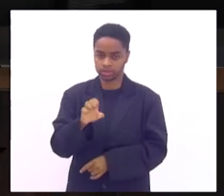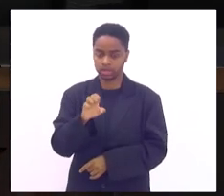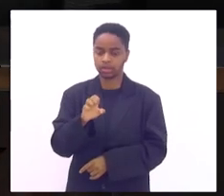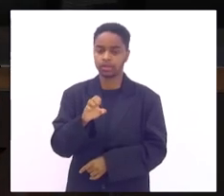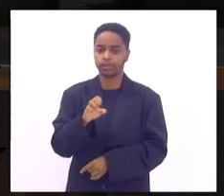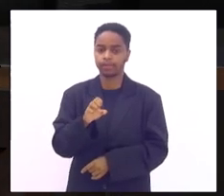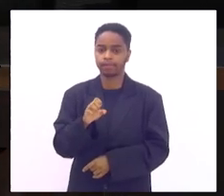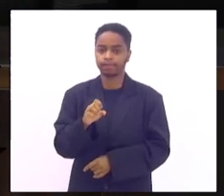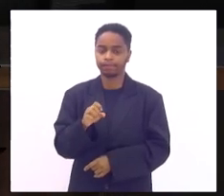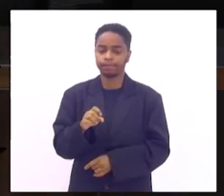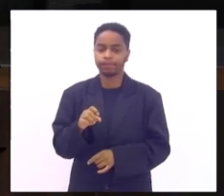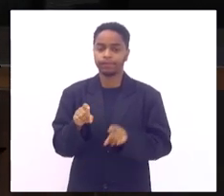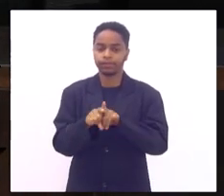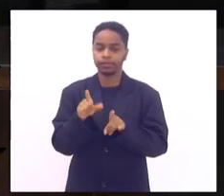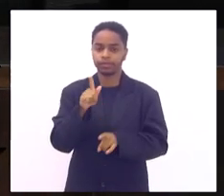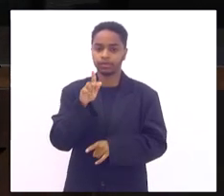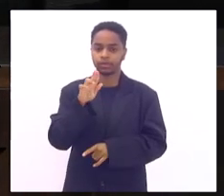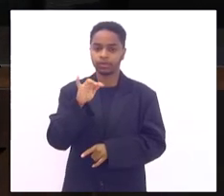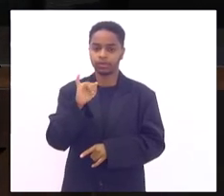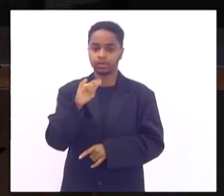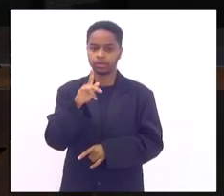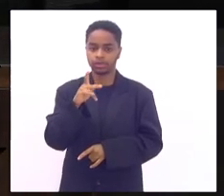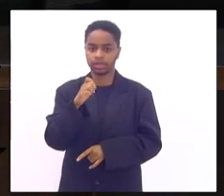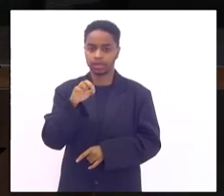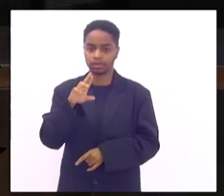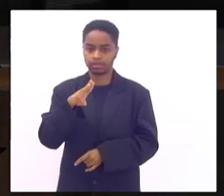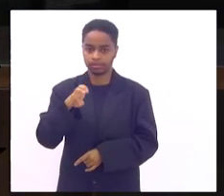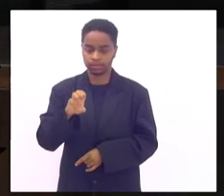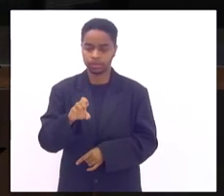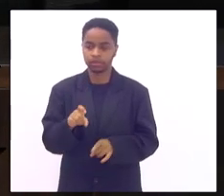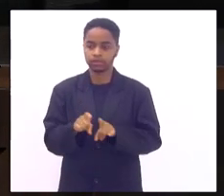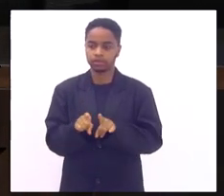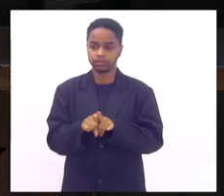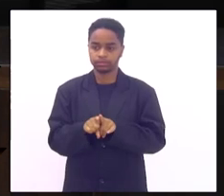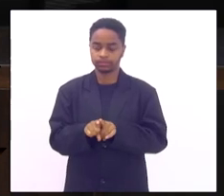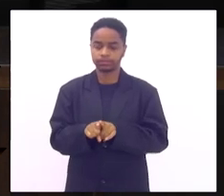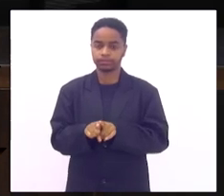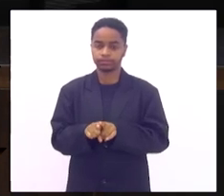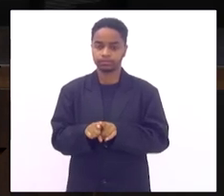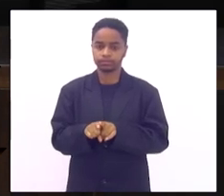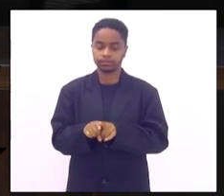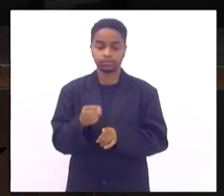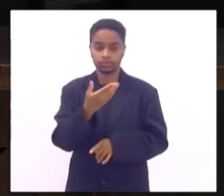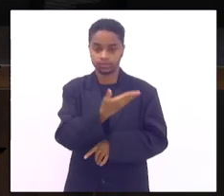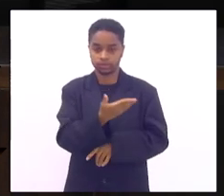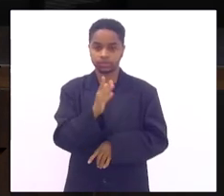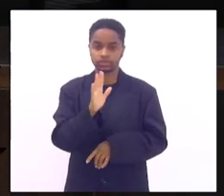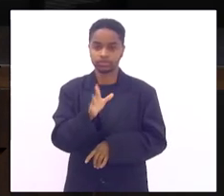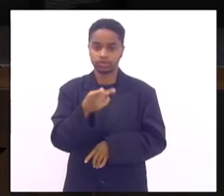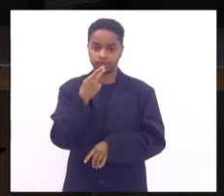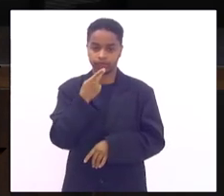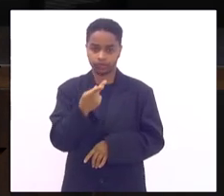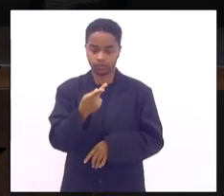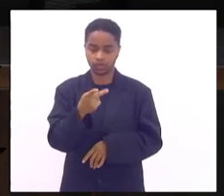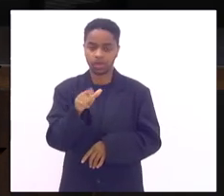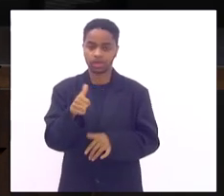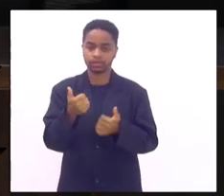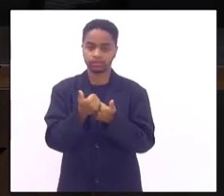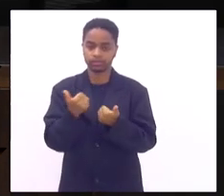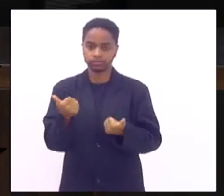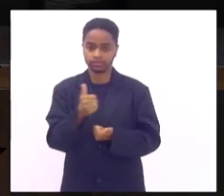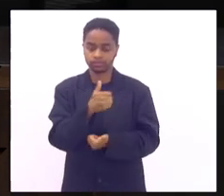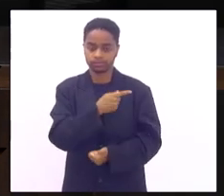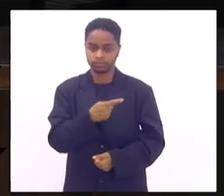do Rio Bonito, Guilherme Zenha Silveira, também da Contradoria, o Guilherme, que já foi citado aqui, vice-presidente da